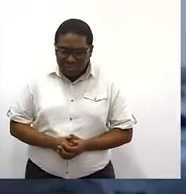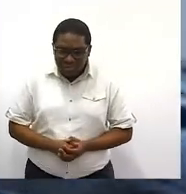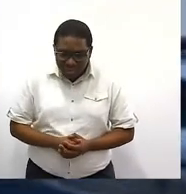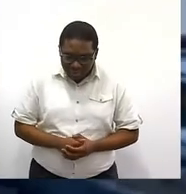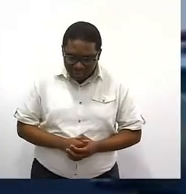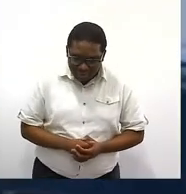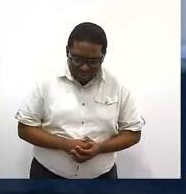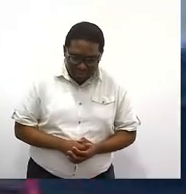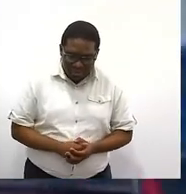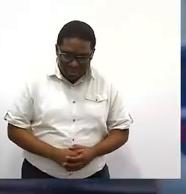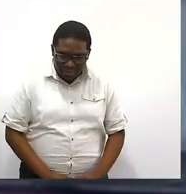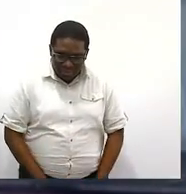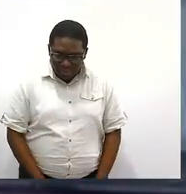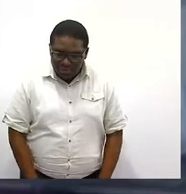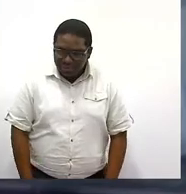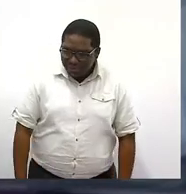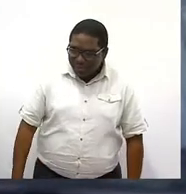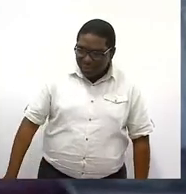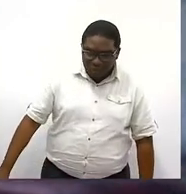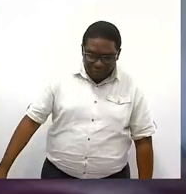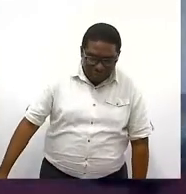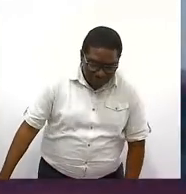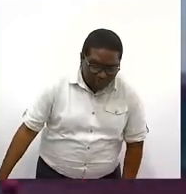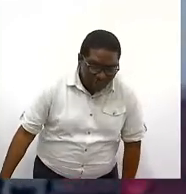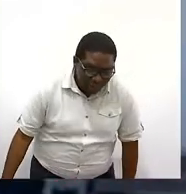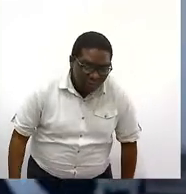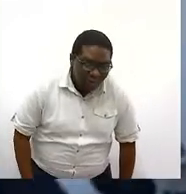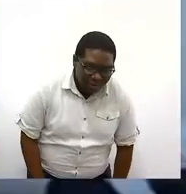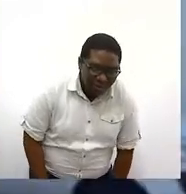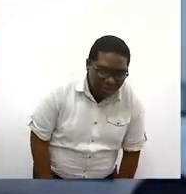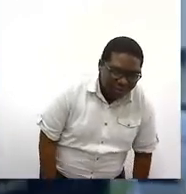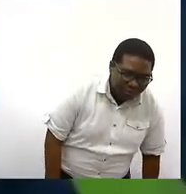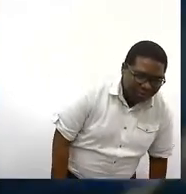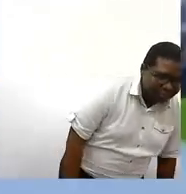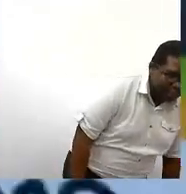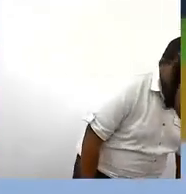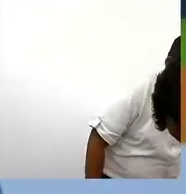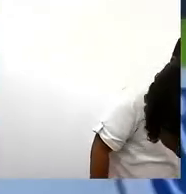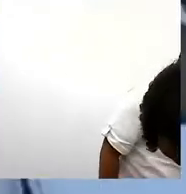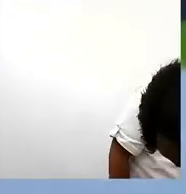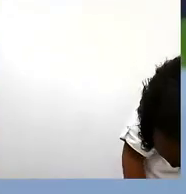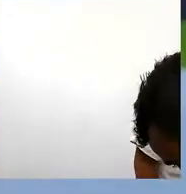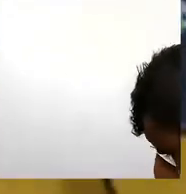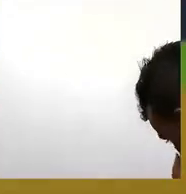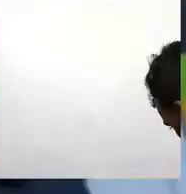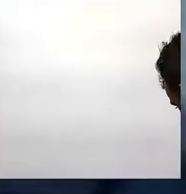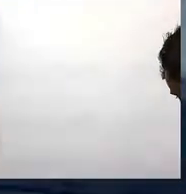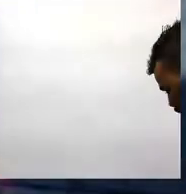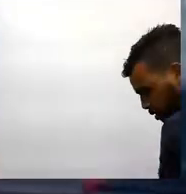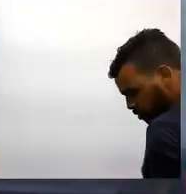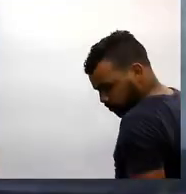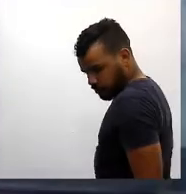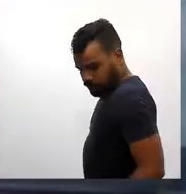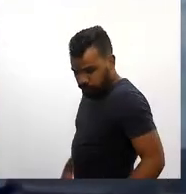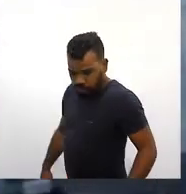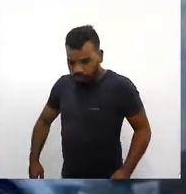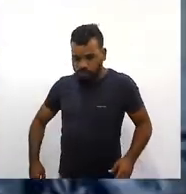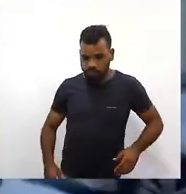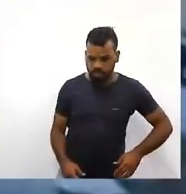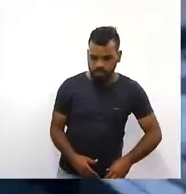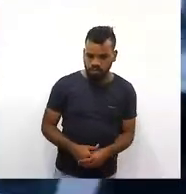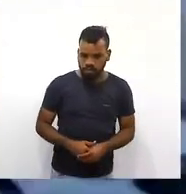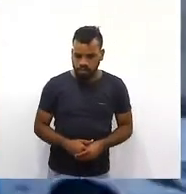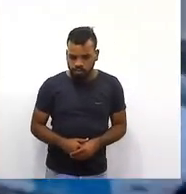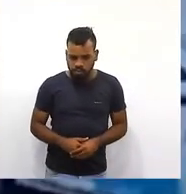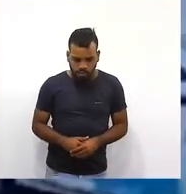polícia trabalhar. A gente está trabalhando? Olha lá, isso. Maravilha. Tem terreno não, faz parte. Ok? Um outro fragmento